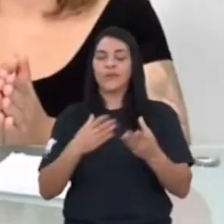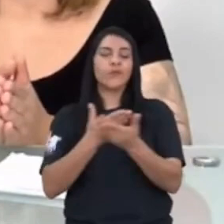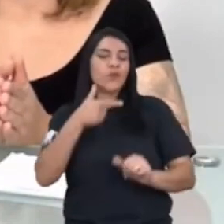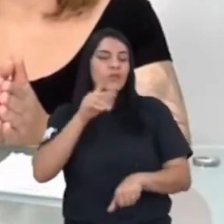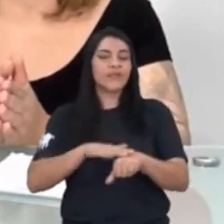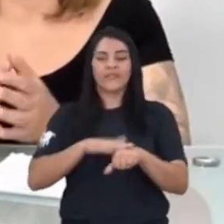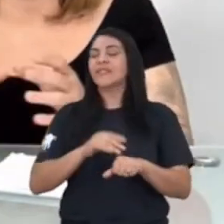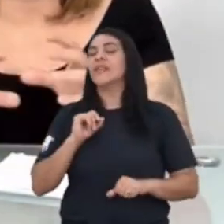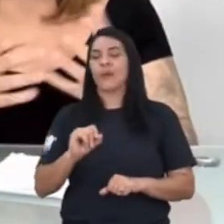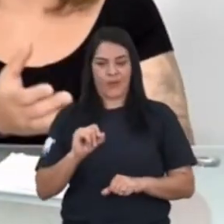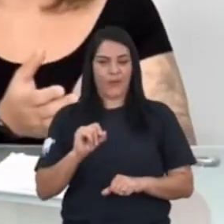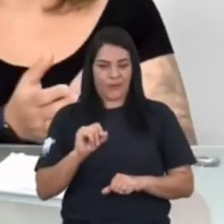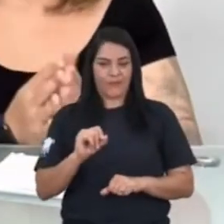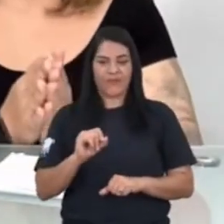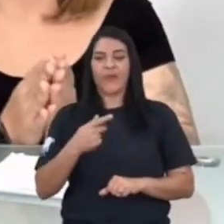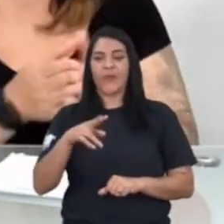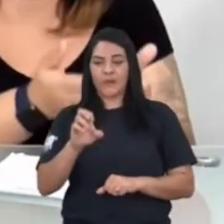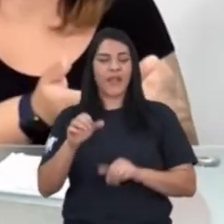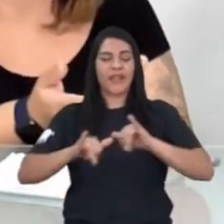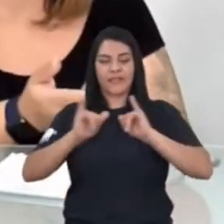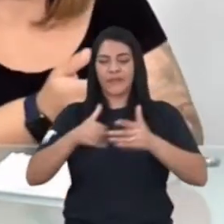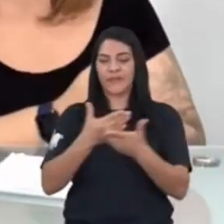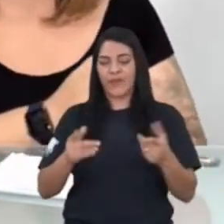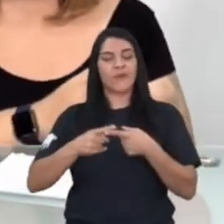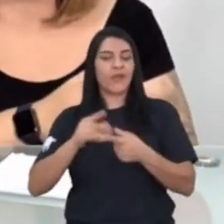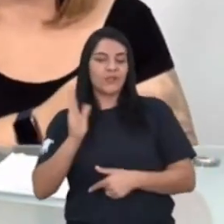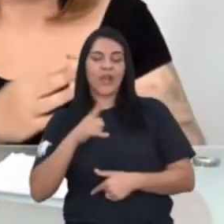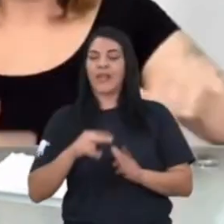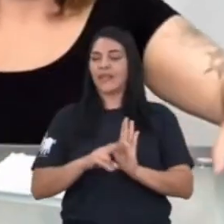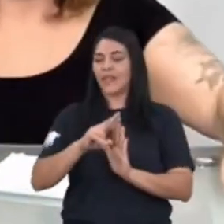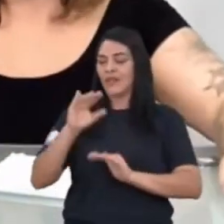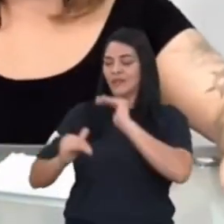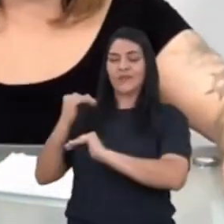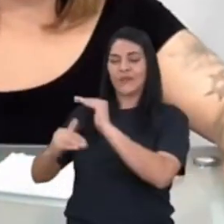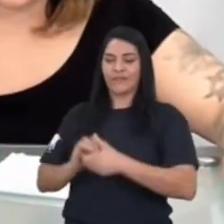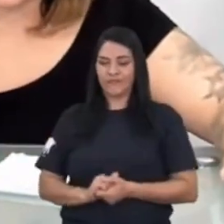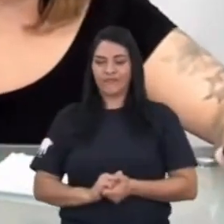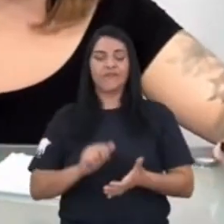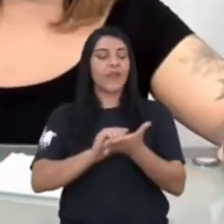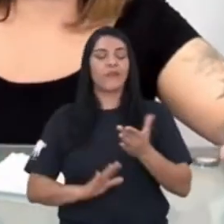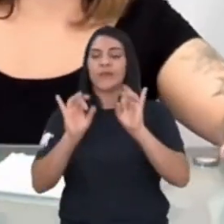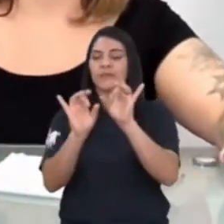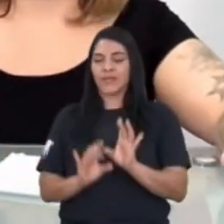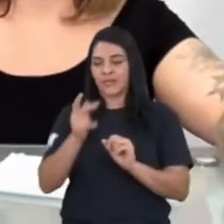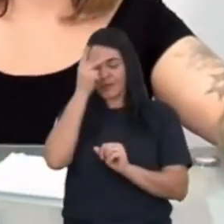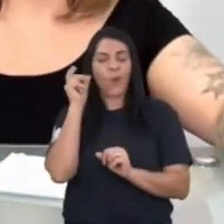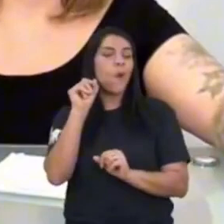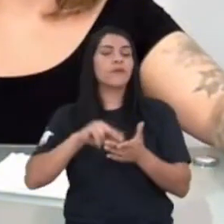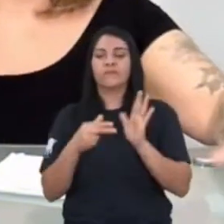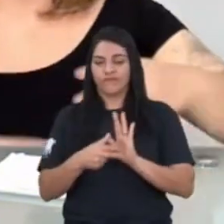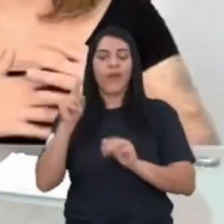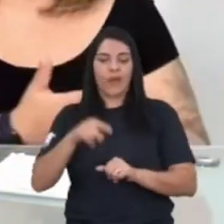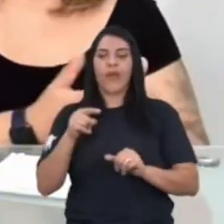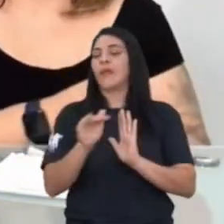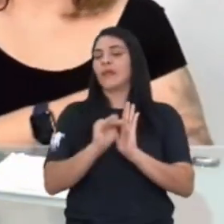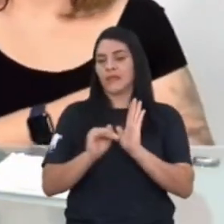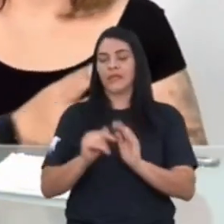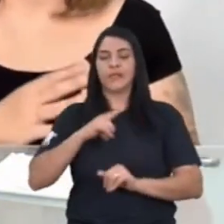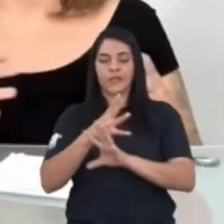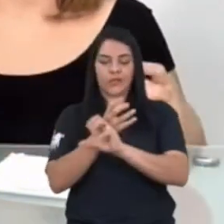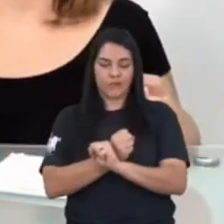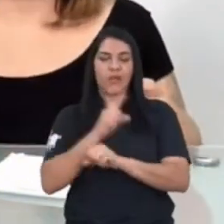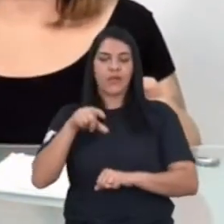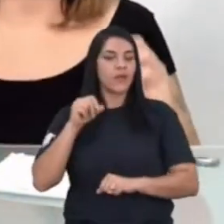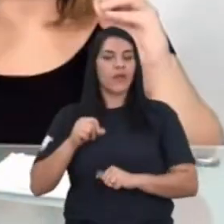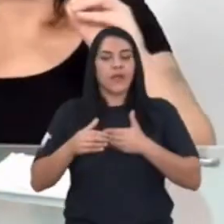fazer esse pré-lançamento aqui para vocês, que a gente já tá com os relatórios em desenvolvimento. As tarefas especiais, pessoal, o que são, né? São tarefas multidisciplinares,